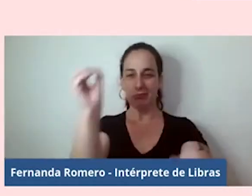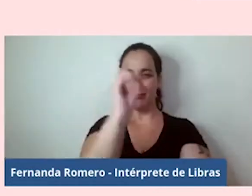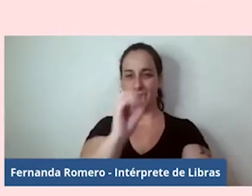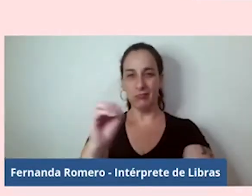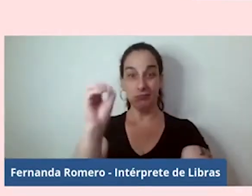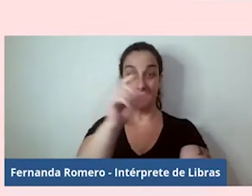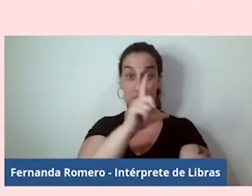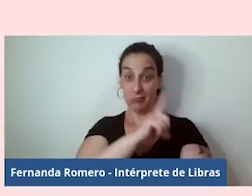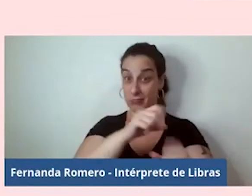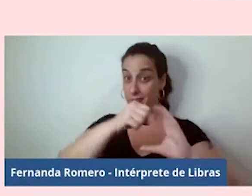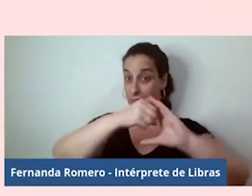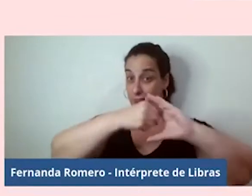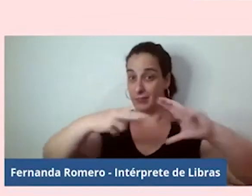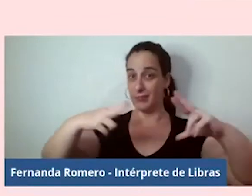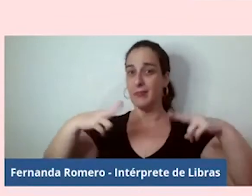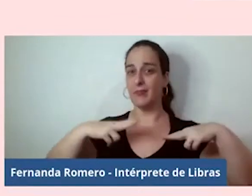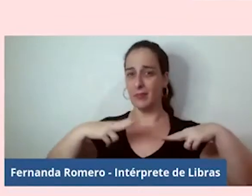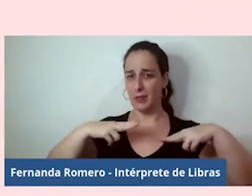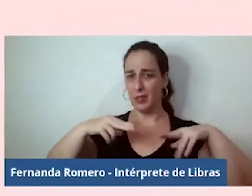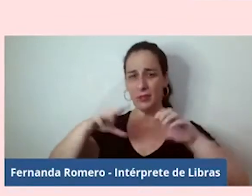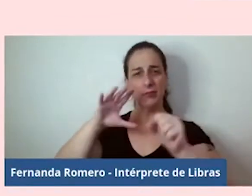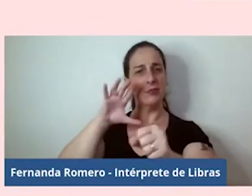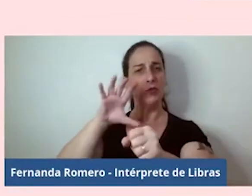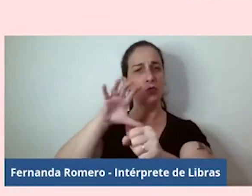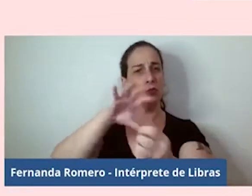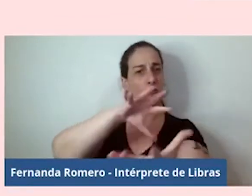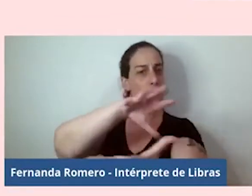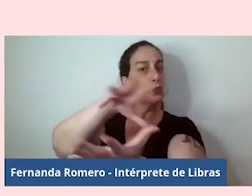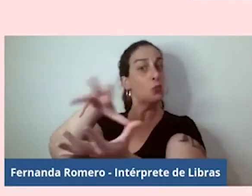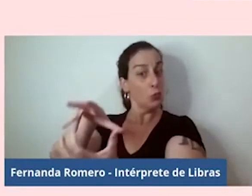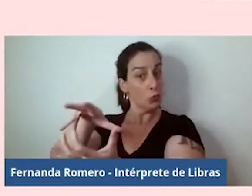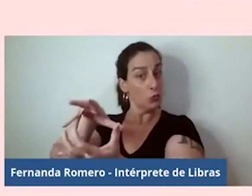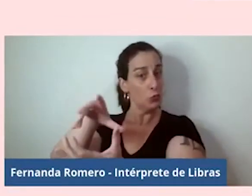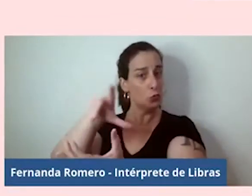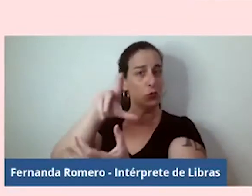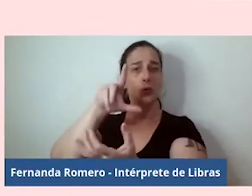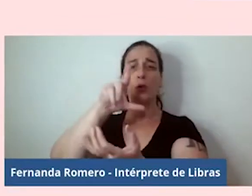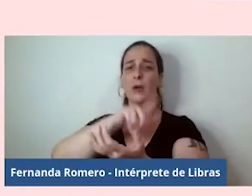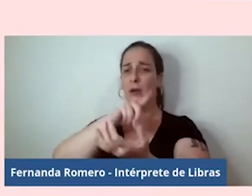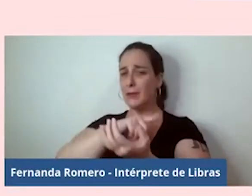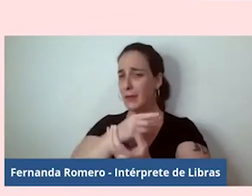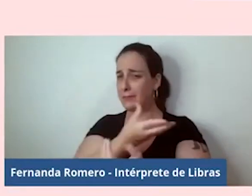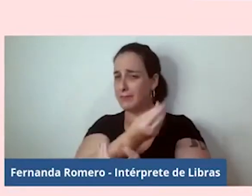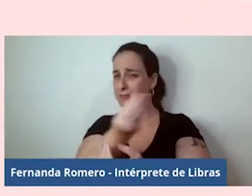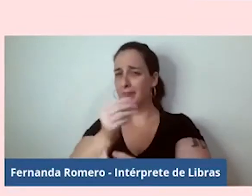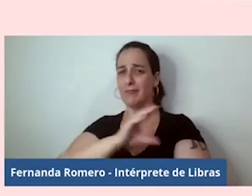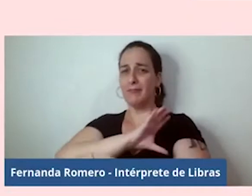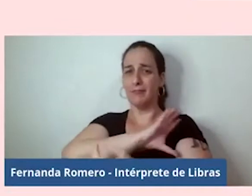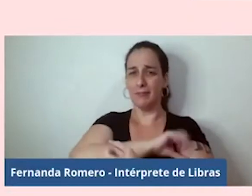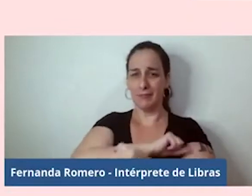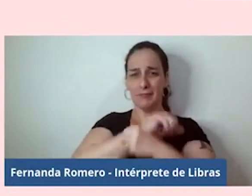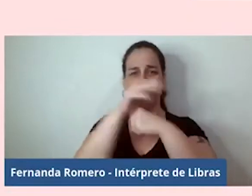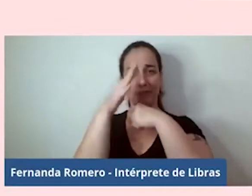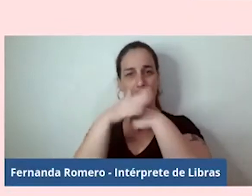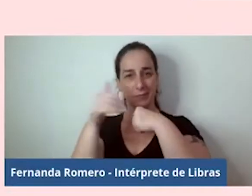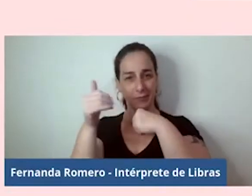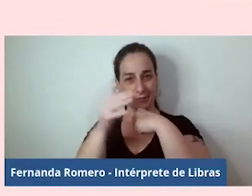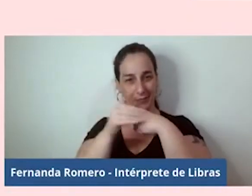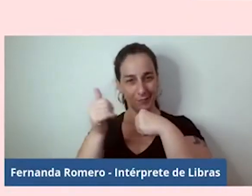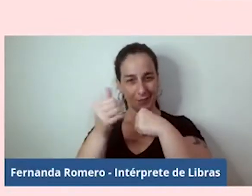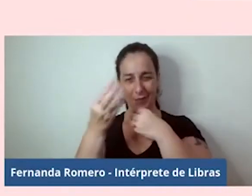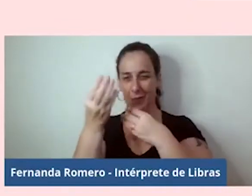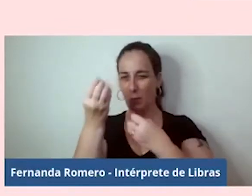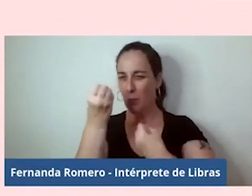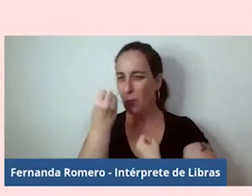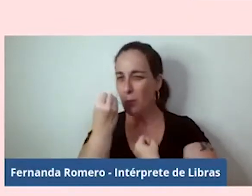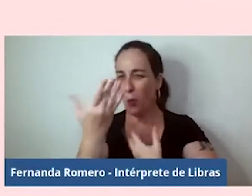particularidades, movem o mundo e carregam consigo um universo de amor e afeto. Muito boa